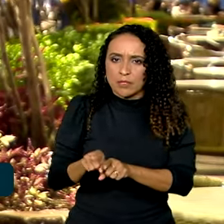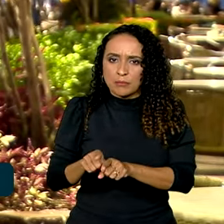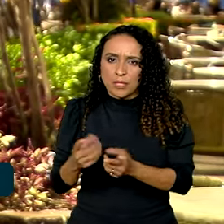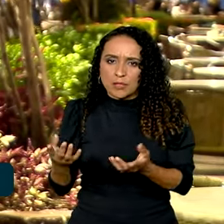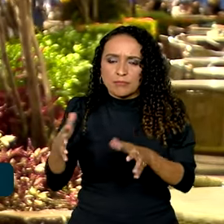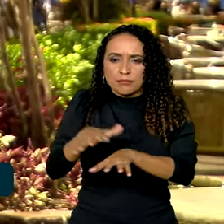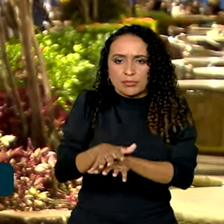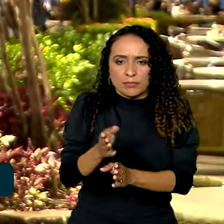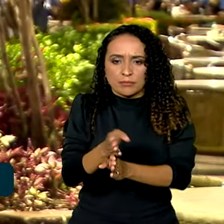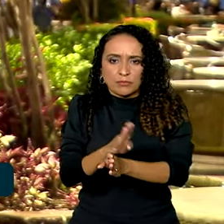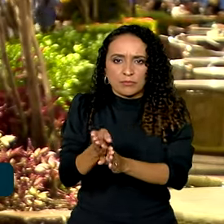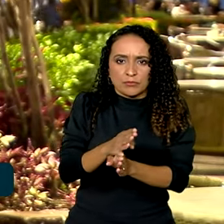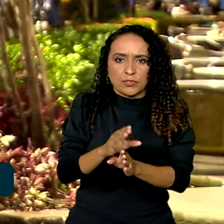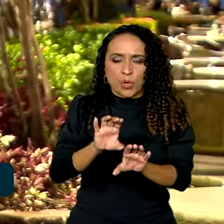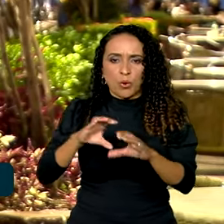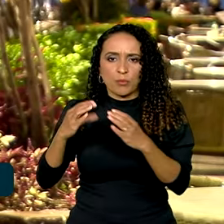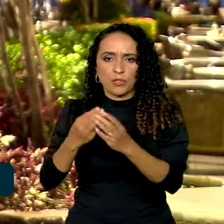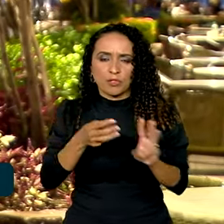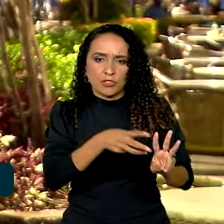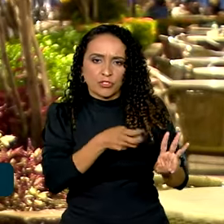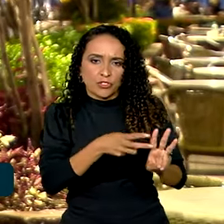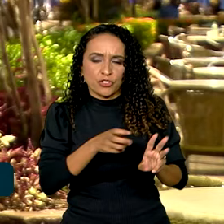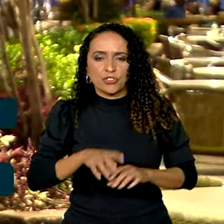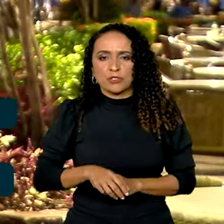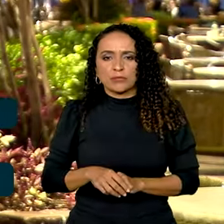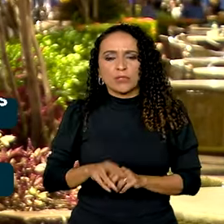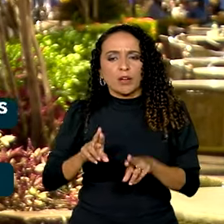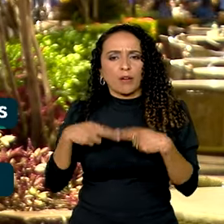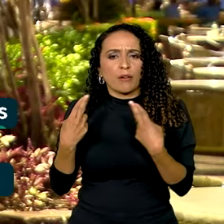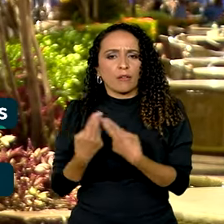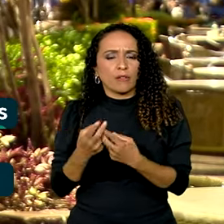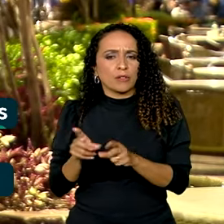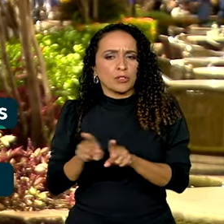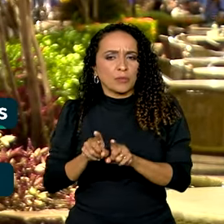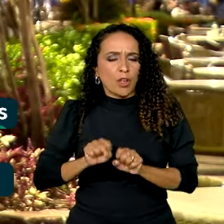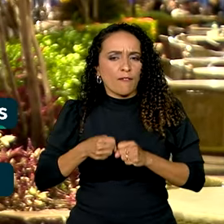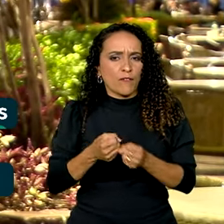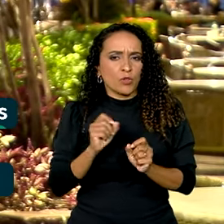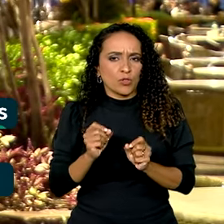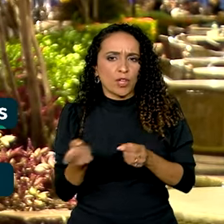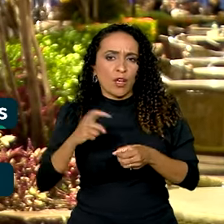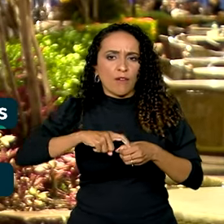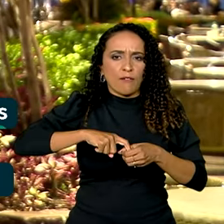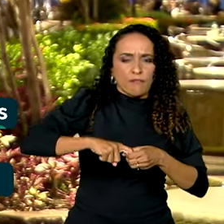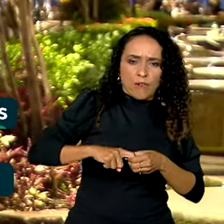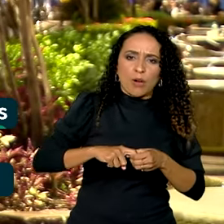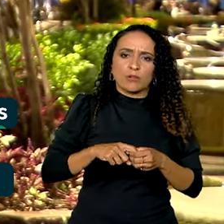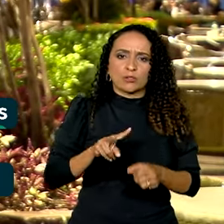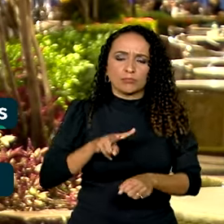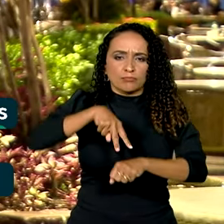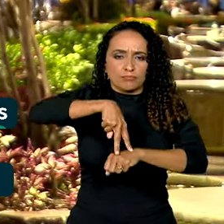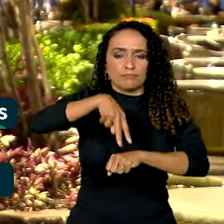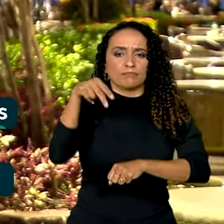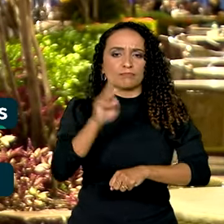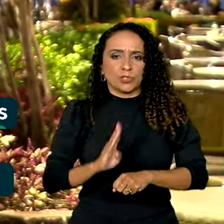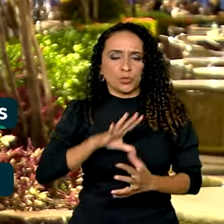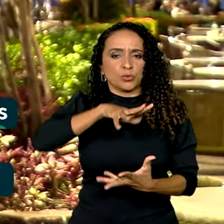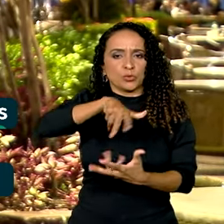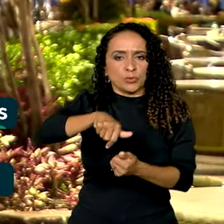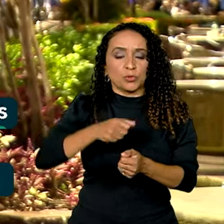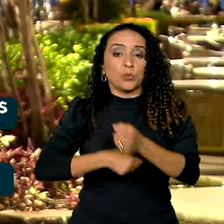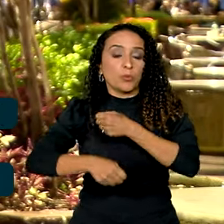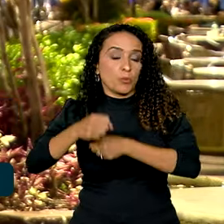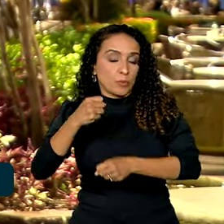áreas fronteiriças e comunidades indígenas. O encontro reforça ainda a retomada do protagonismo do Brasil no mundo. No